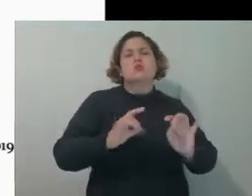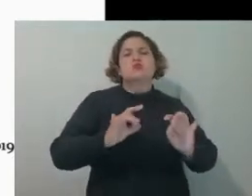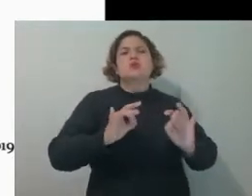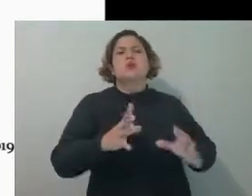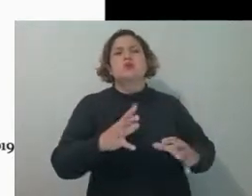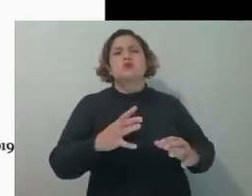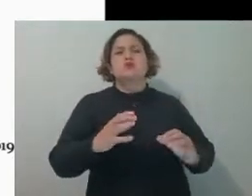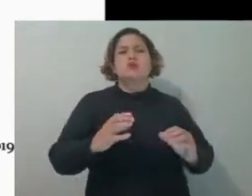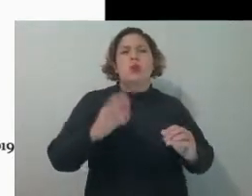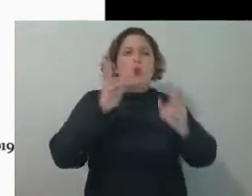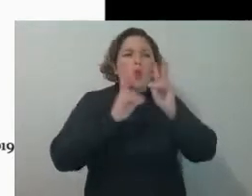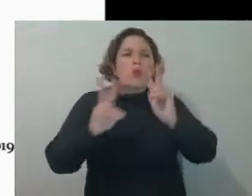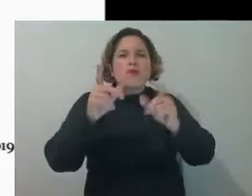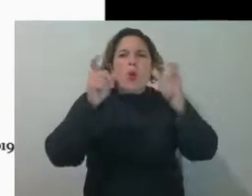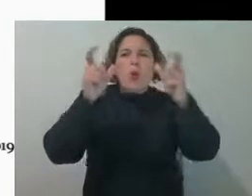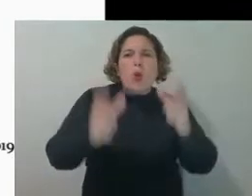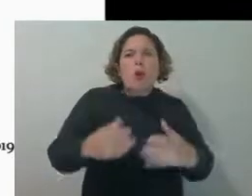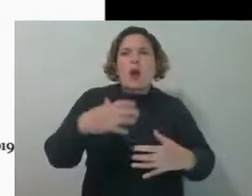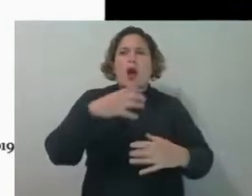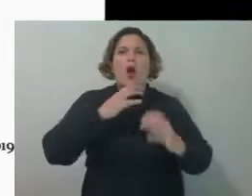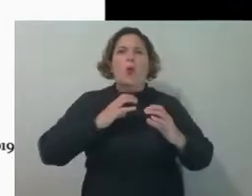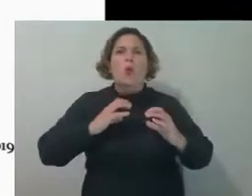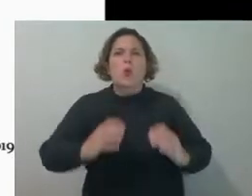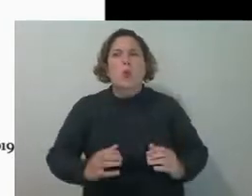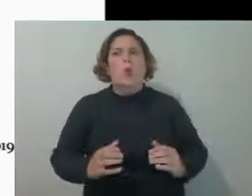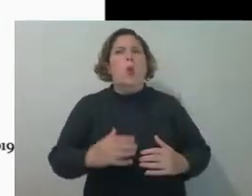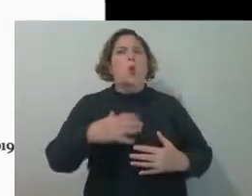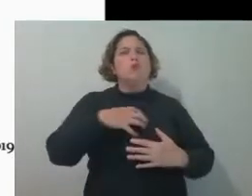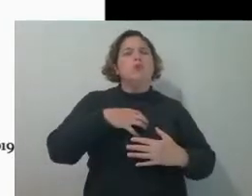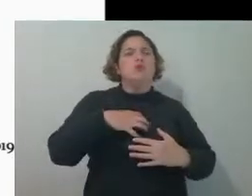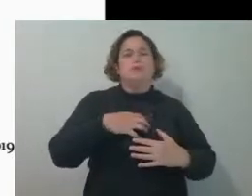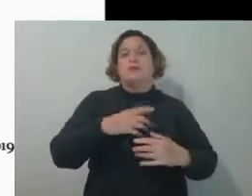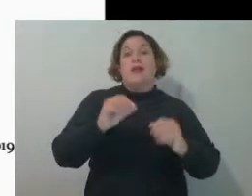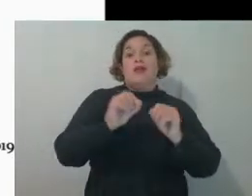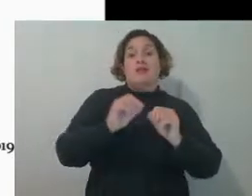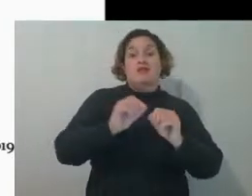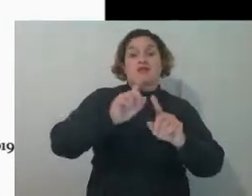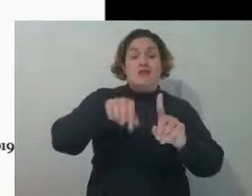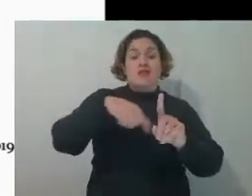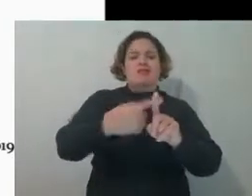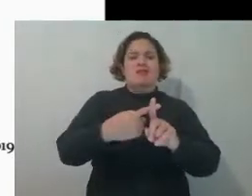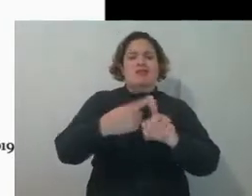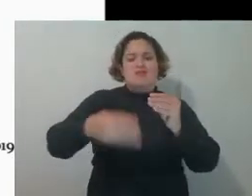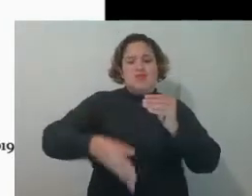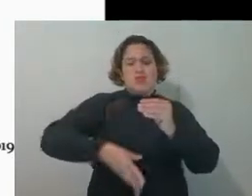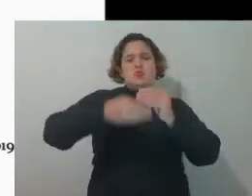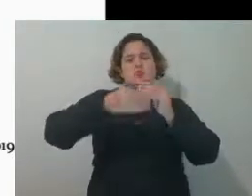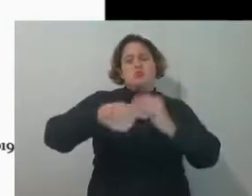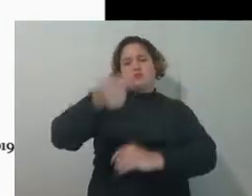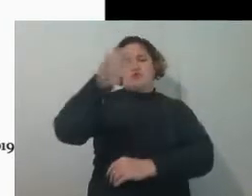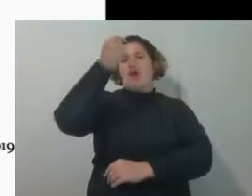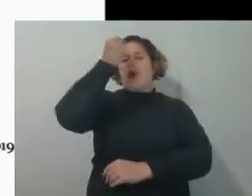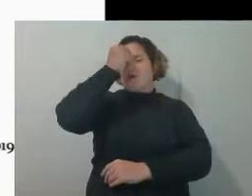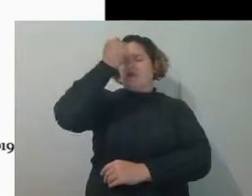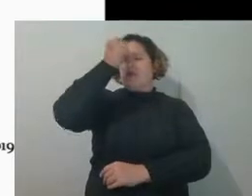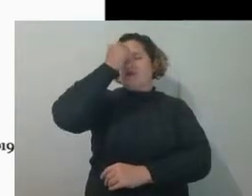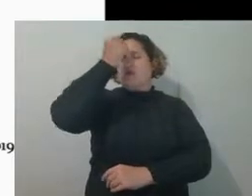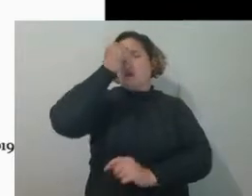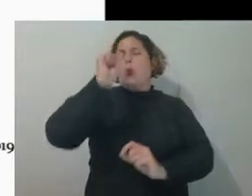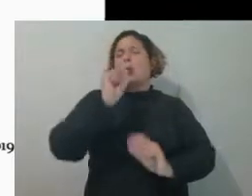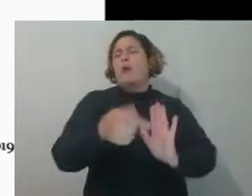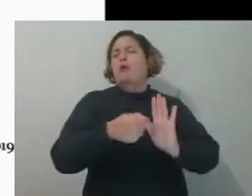condições físicas, né, do animal, ele leva muito em consideração os estados mentais mesmo dos animais.